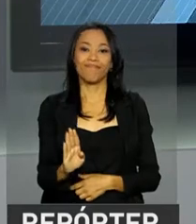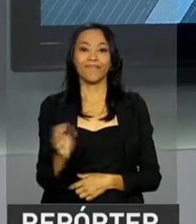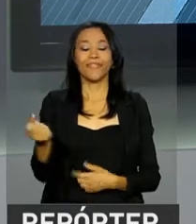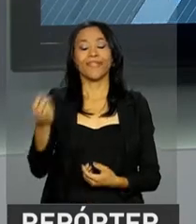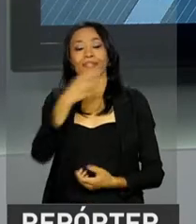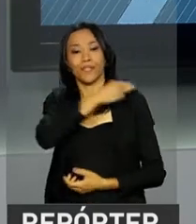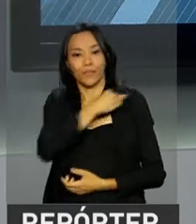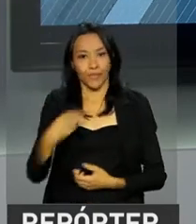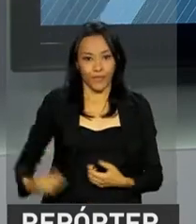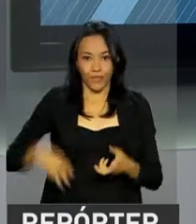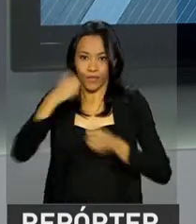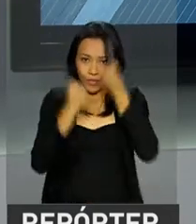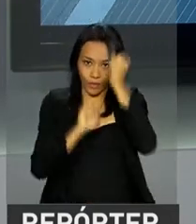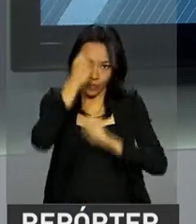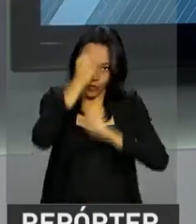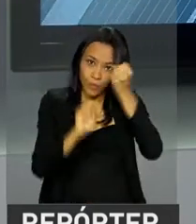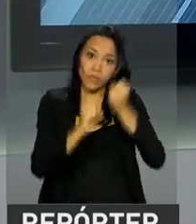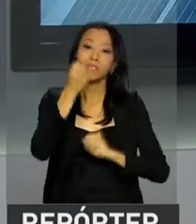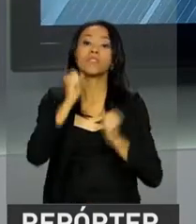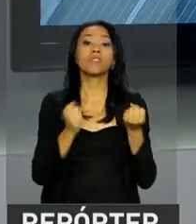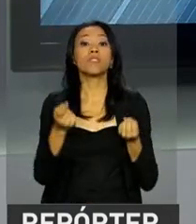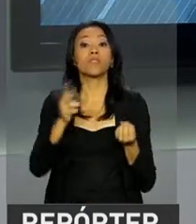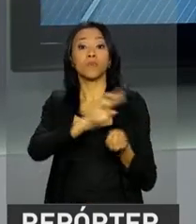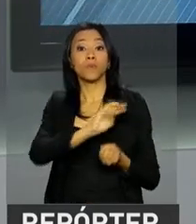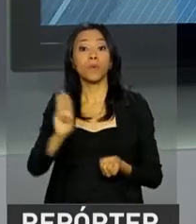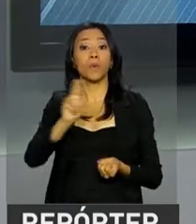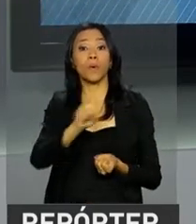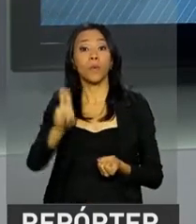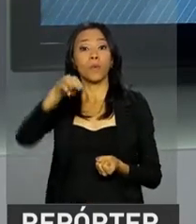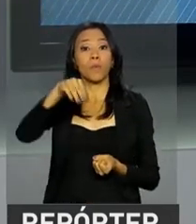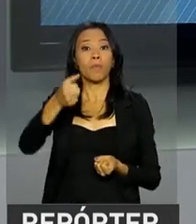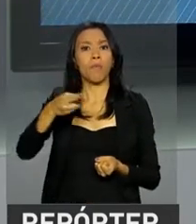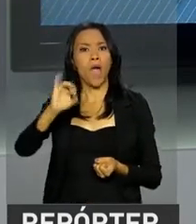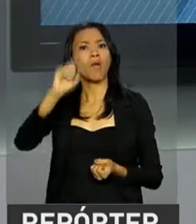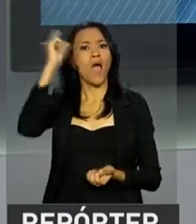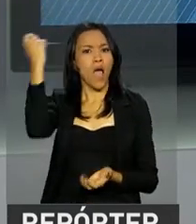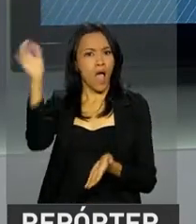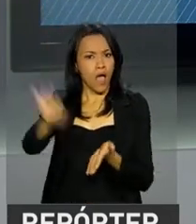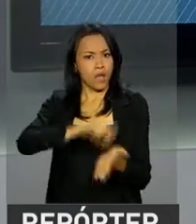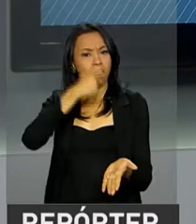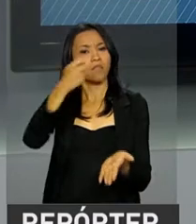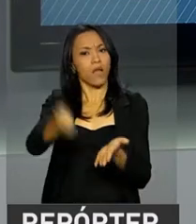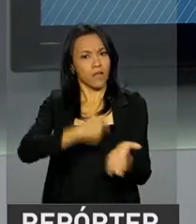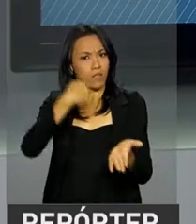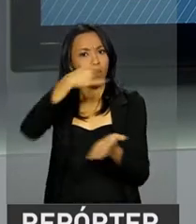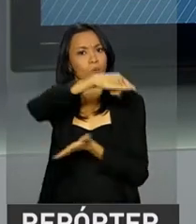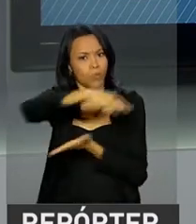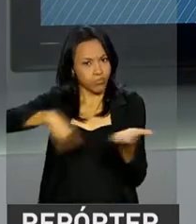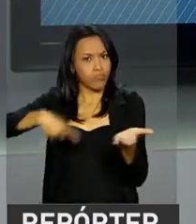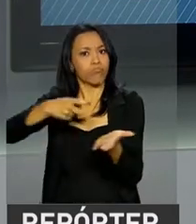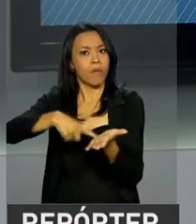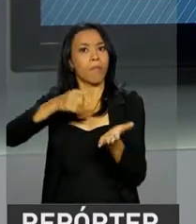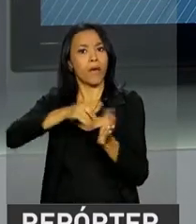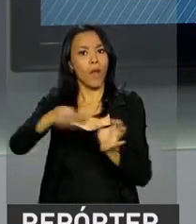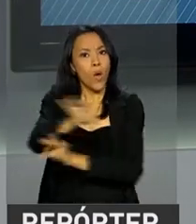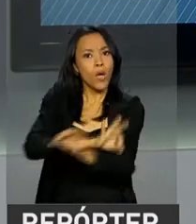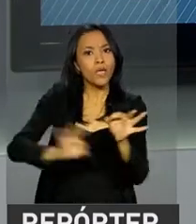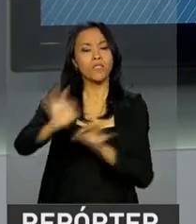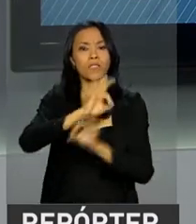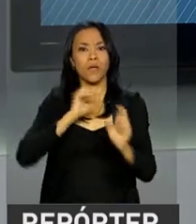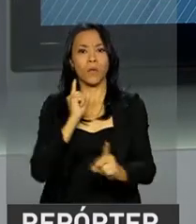da indústria e comércio exterior e serviços marcos pereira assinou o protocolo de intenção para a realização do evento que trará muitas